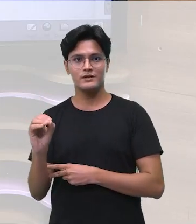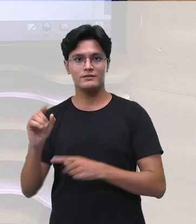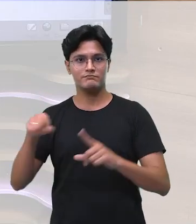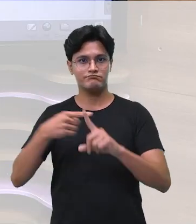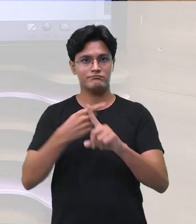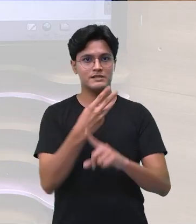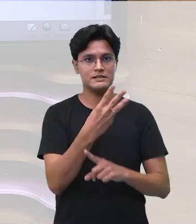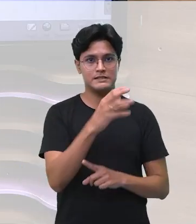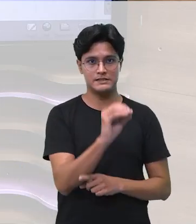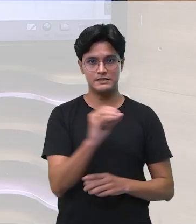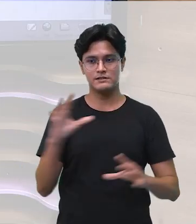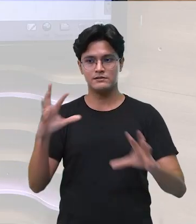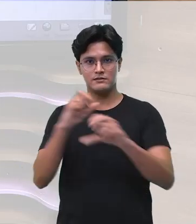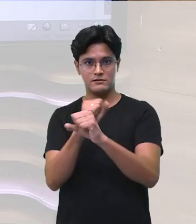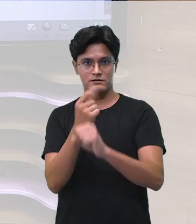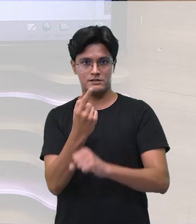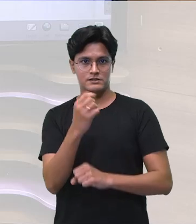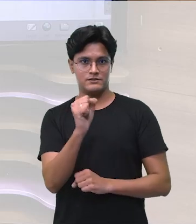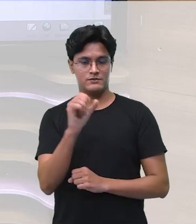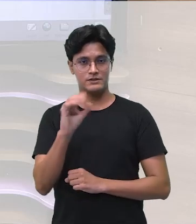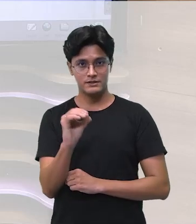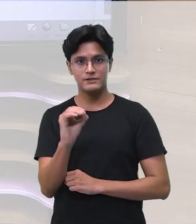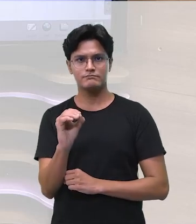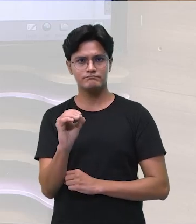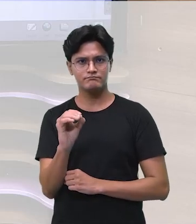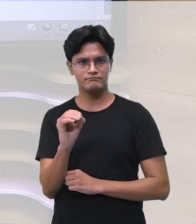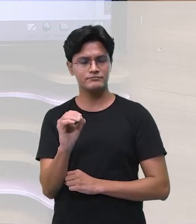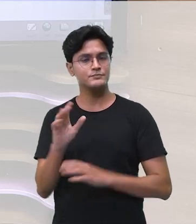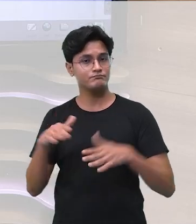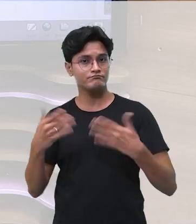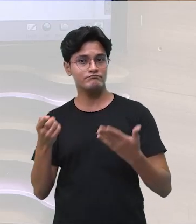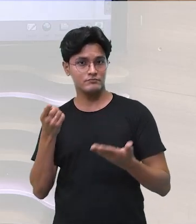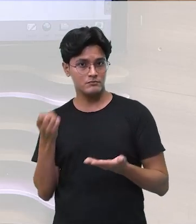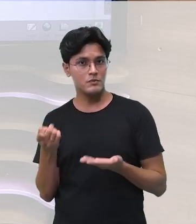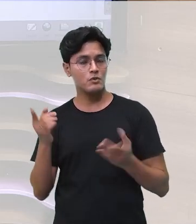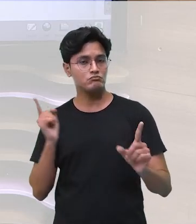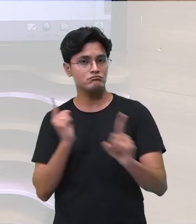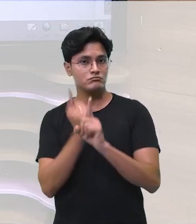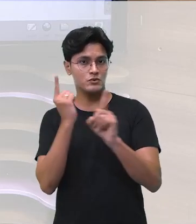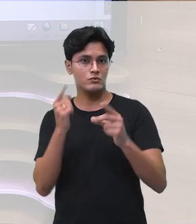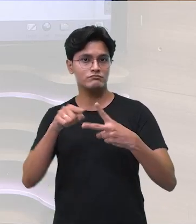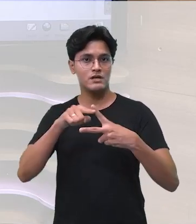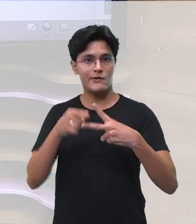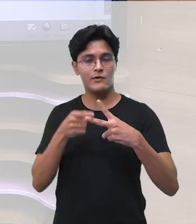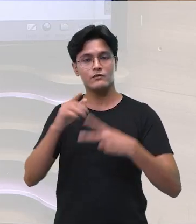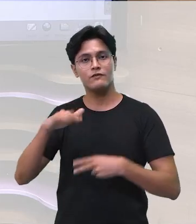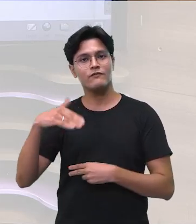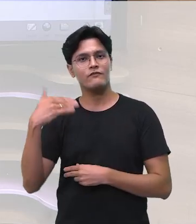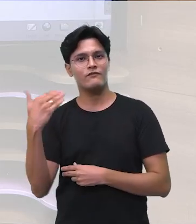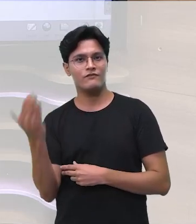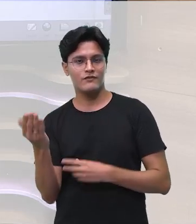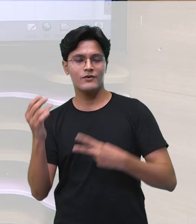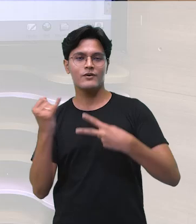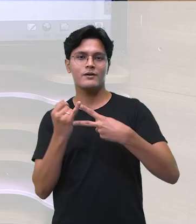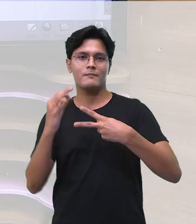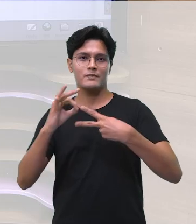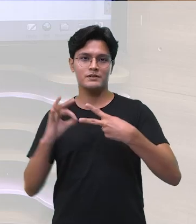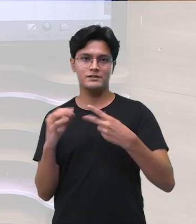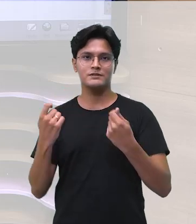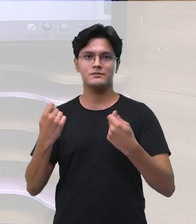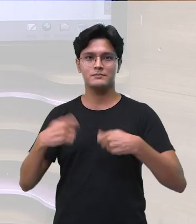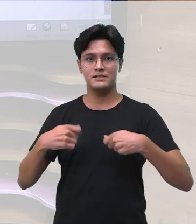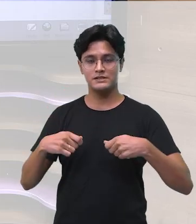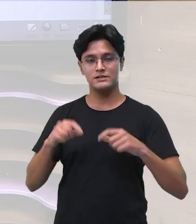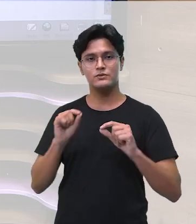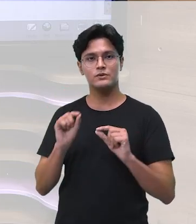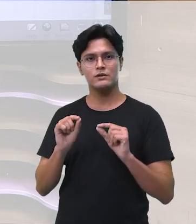180. Perceberam? Então é dessa maneira que nós iremos encontrar o ângulo externo do polígono. Você vê quanto que dá o ângulo